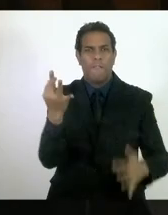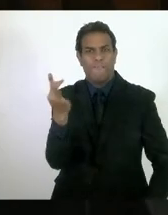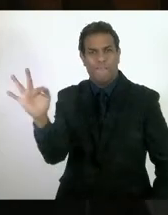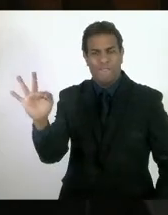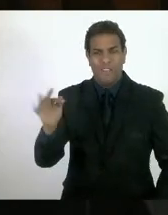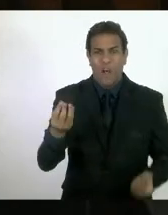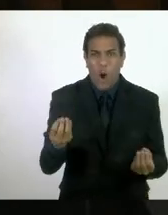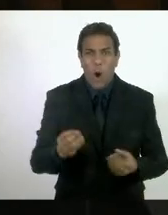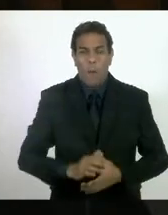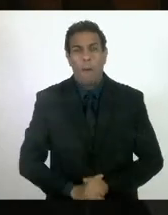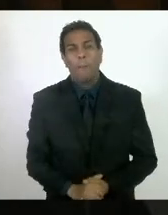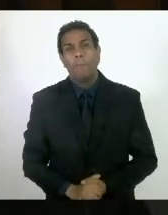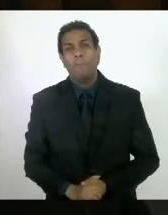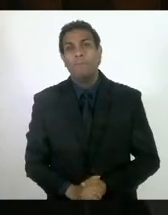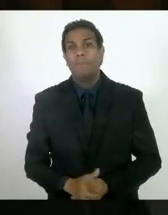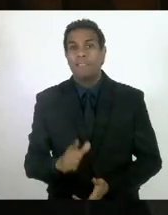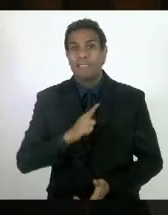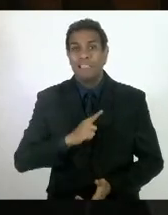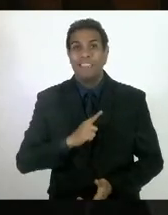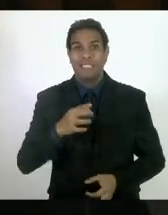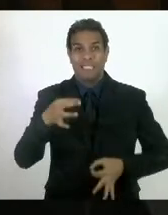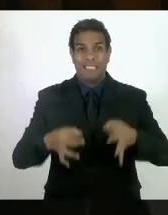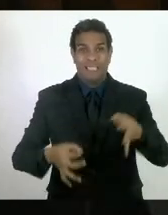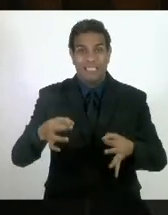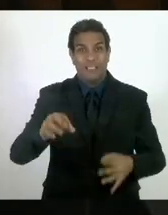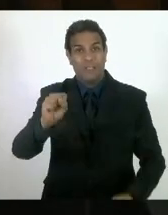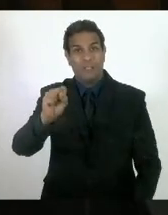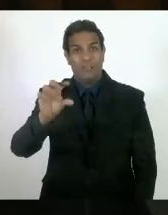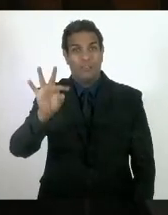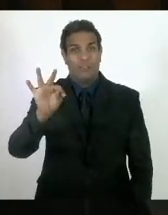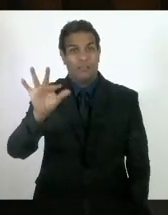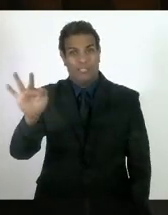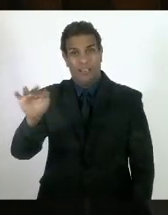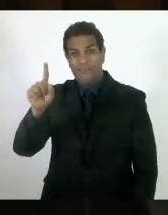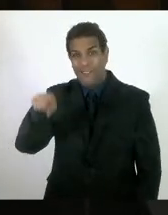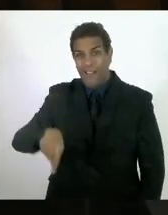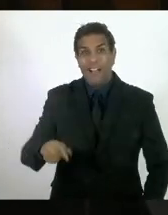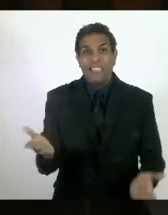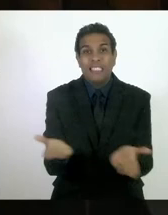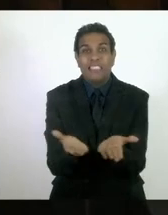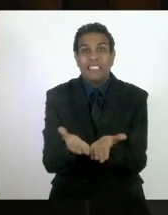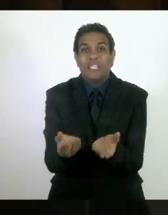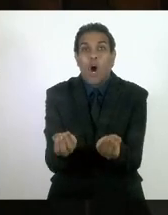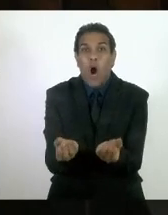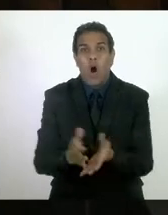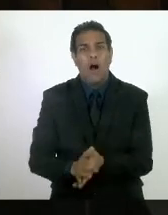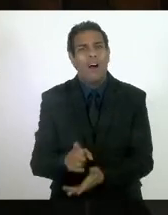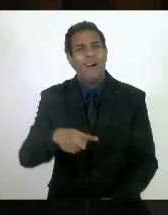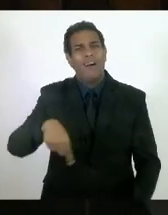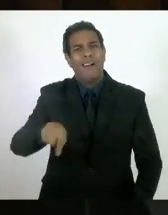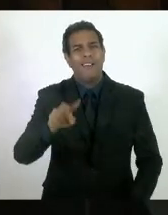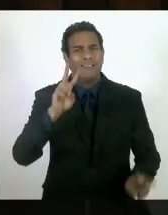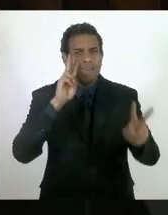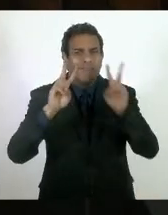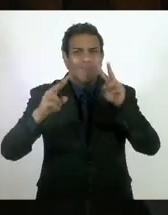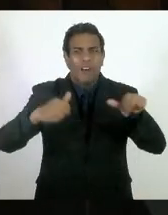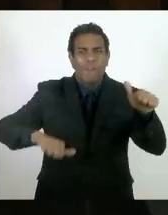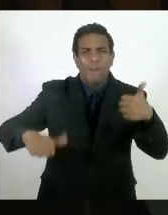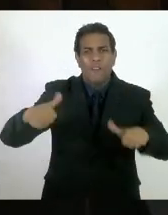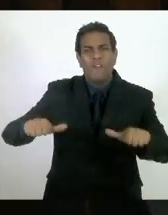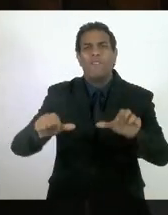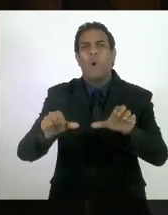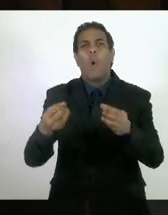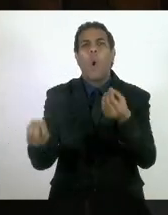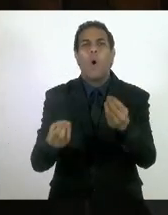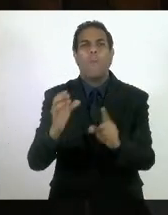Tribunal Federal terrivelmente evangélico como é que ele vai ver Os